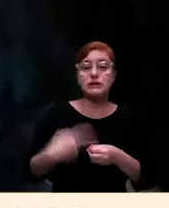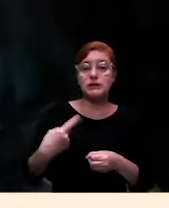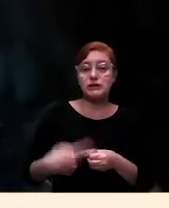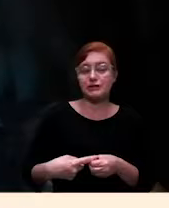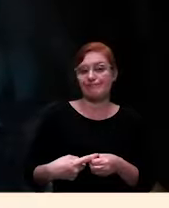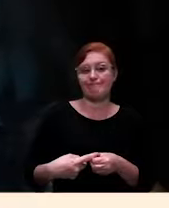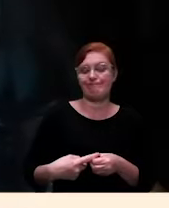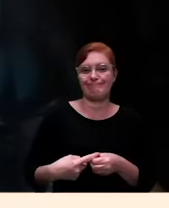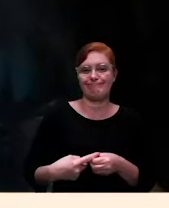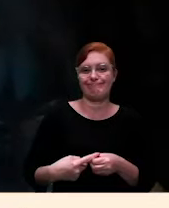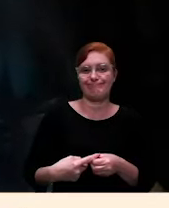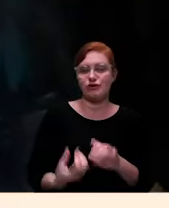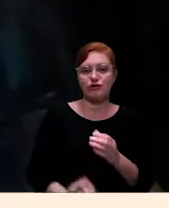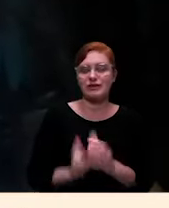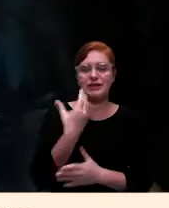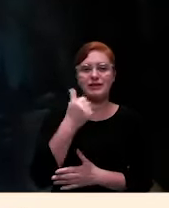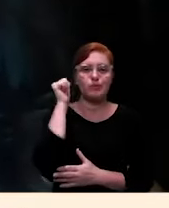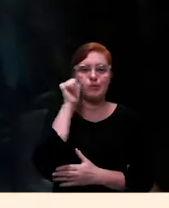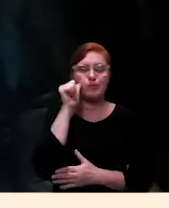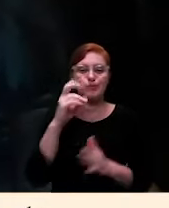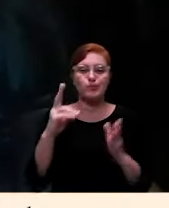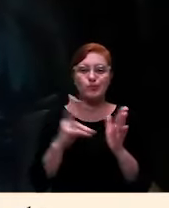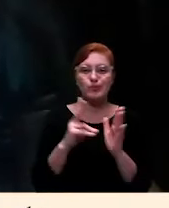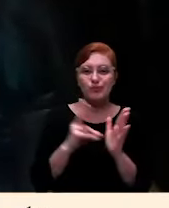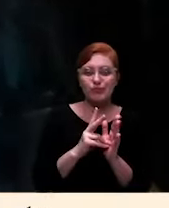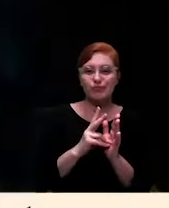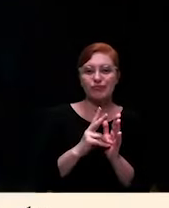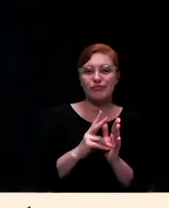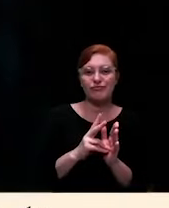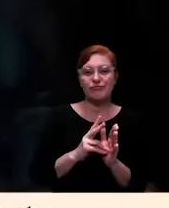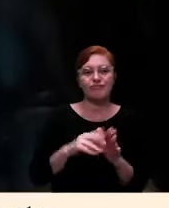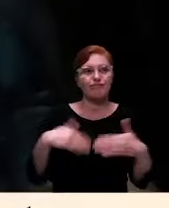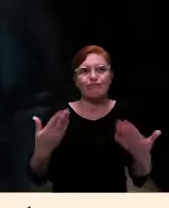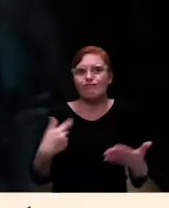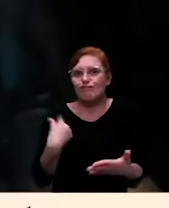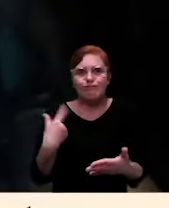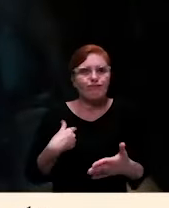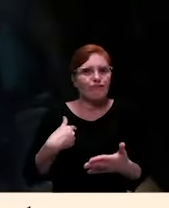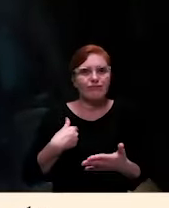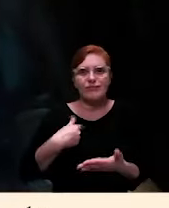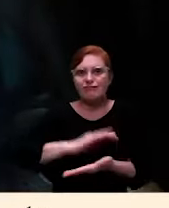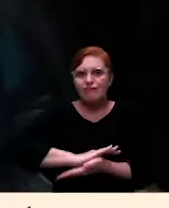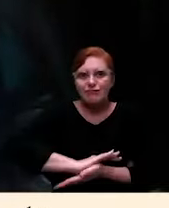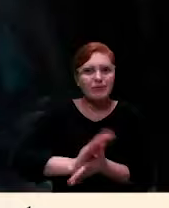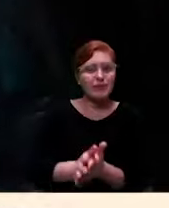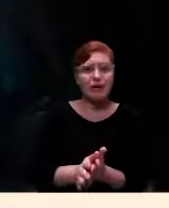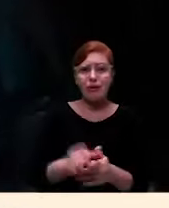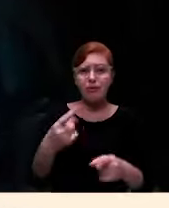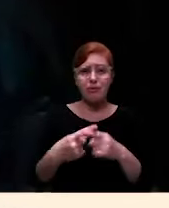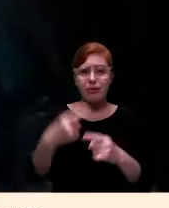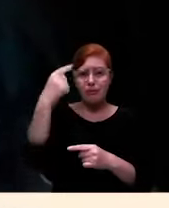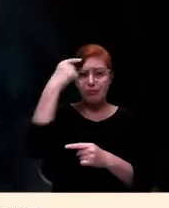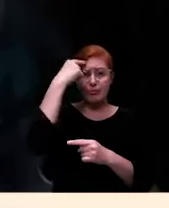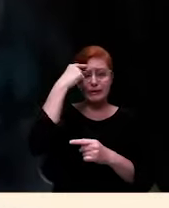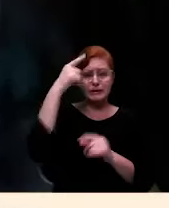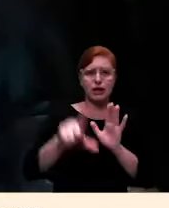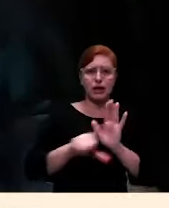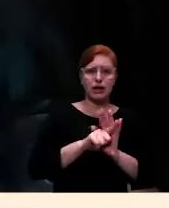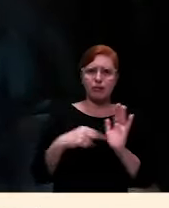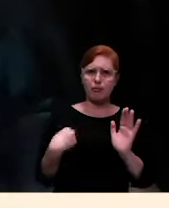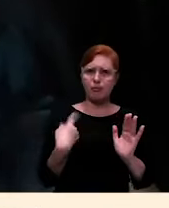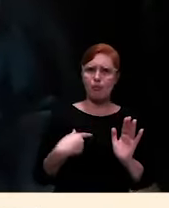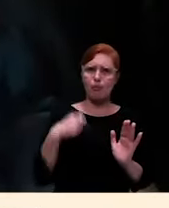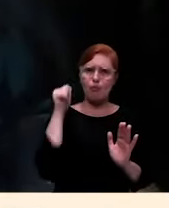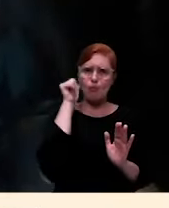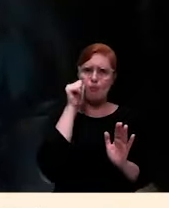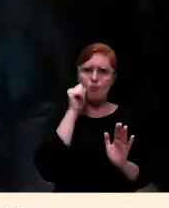cidade, não para as mulheres indígenas. Então, assim, meio que a gente é discriminado e não foi pensado para